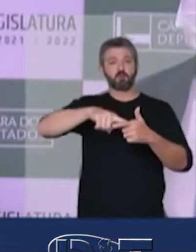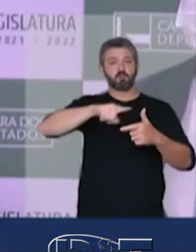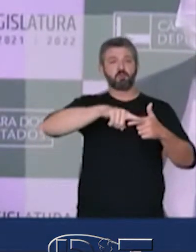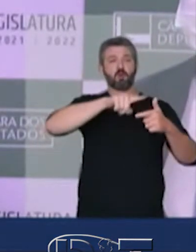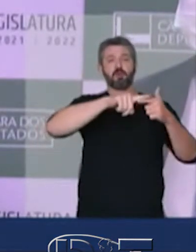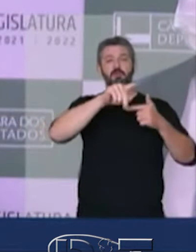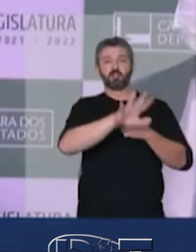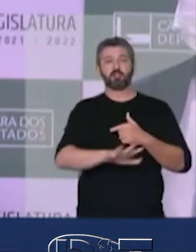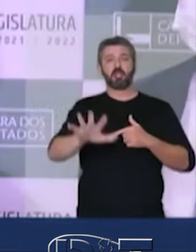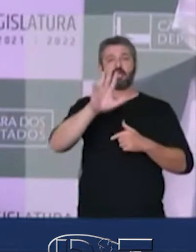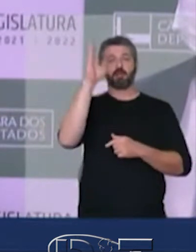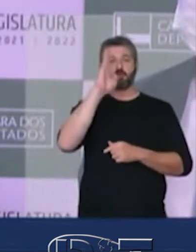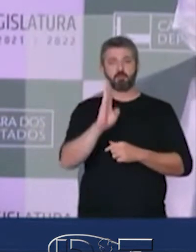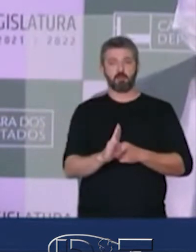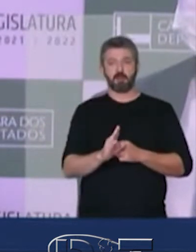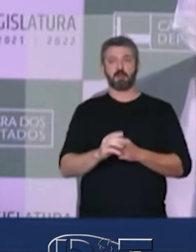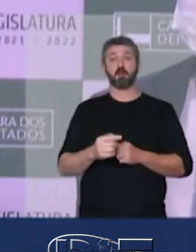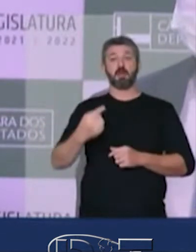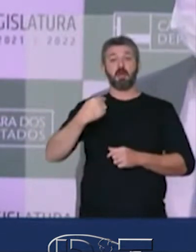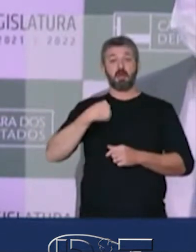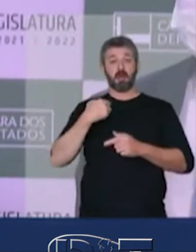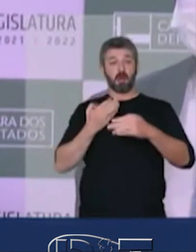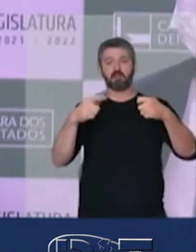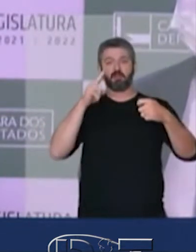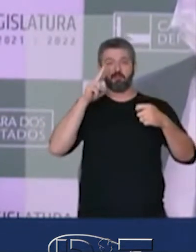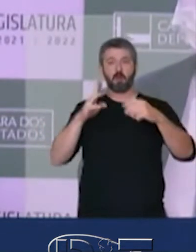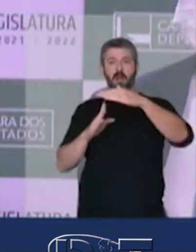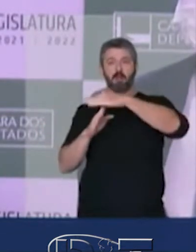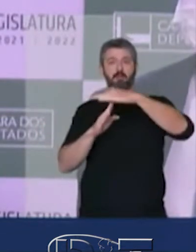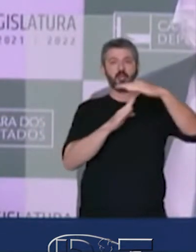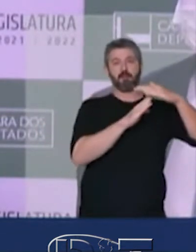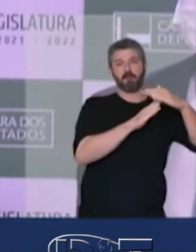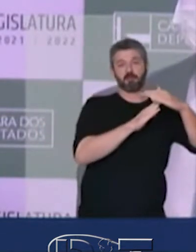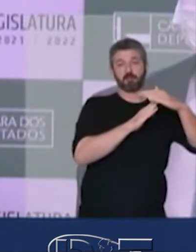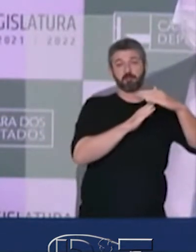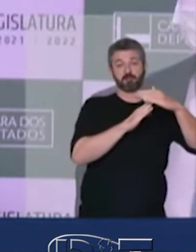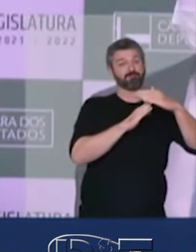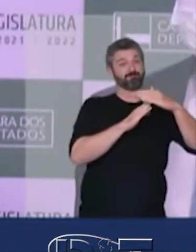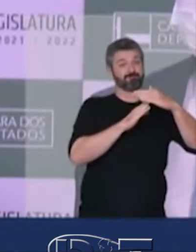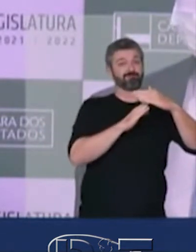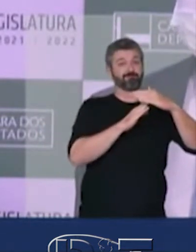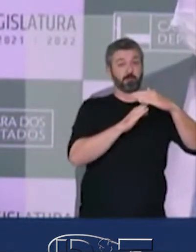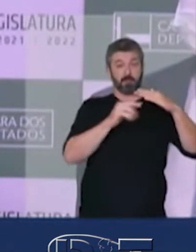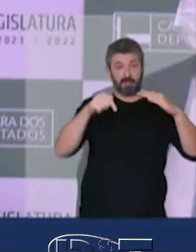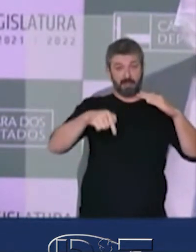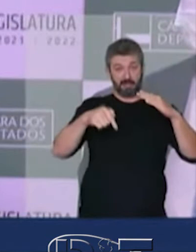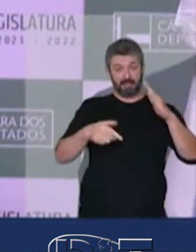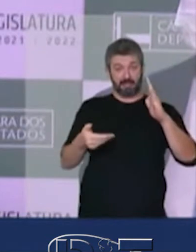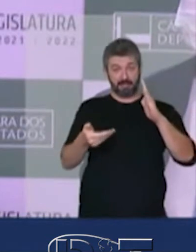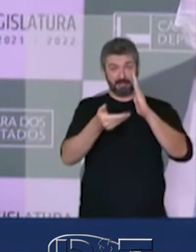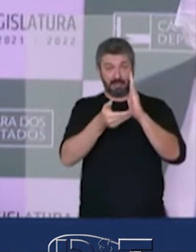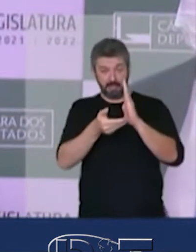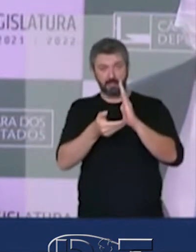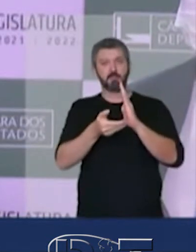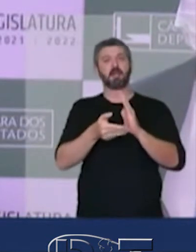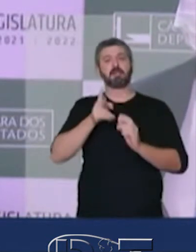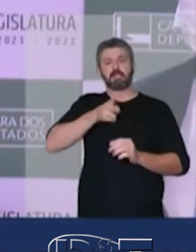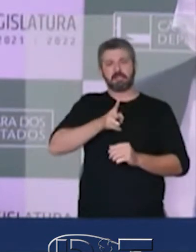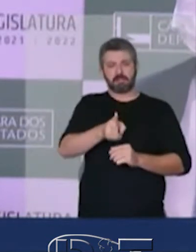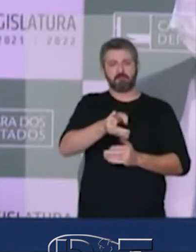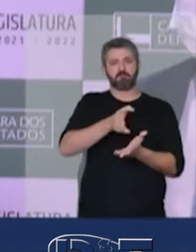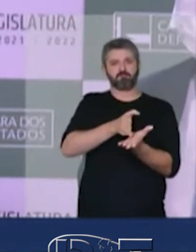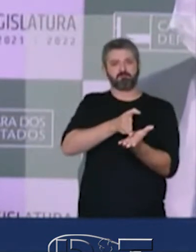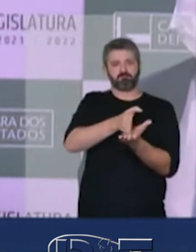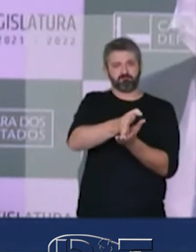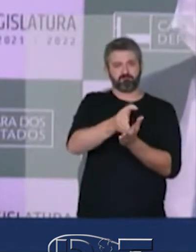Brasil desde que assumi a presidência dessa casa. A Câmara dos Deputados sempre se pauta pelo cumprimento